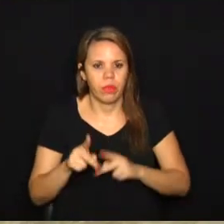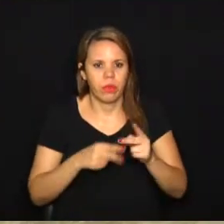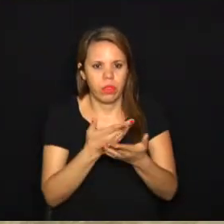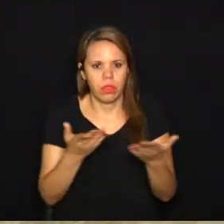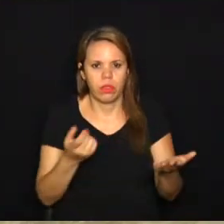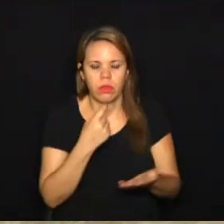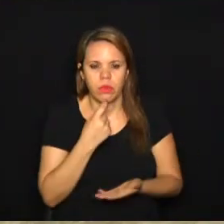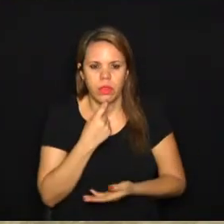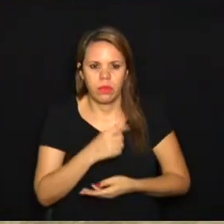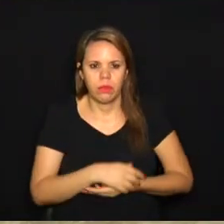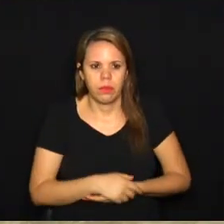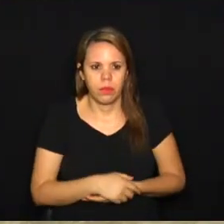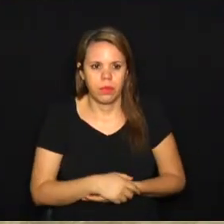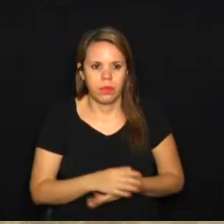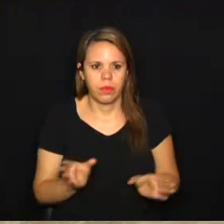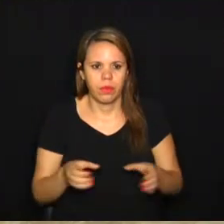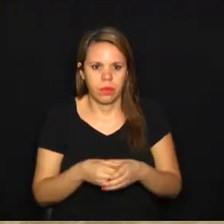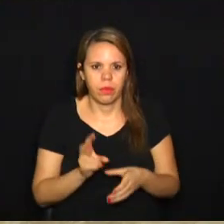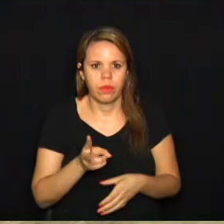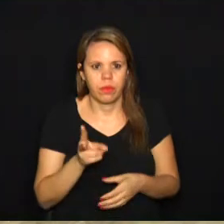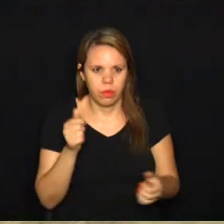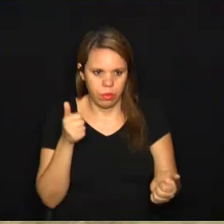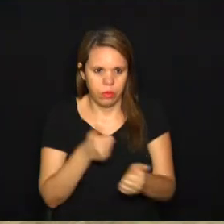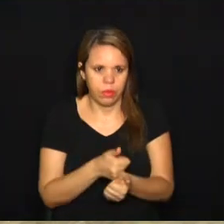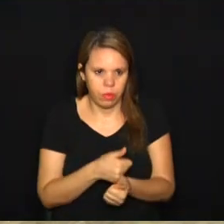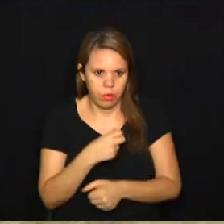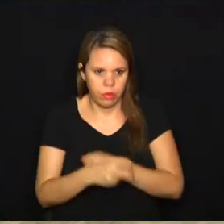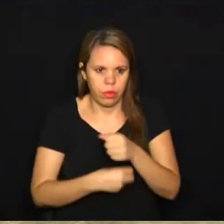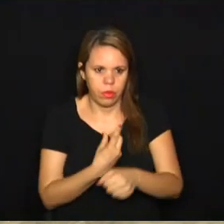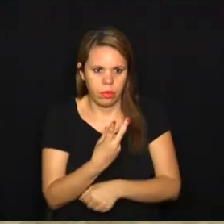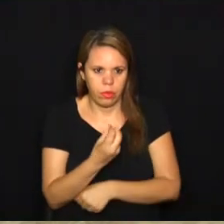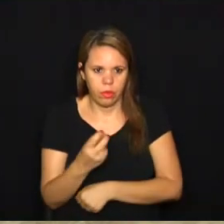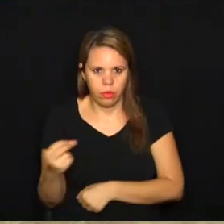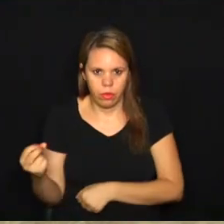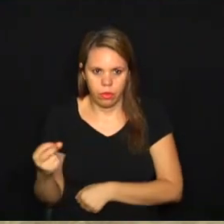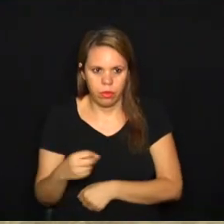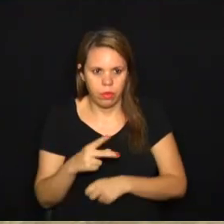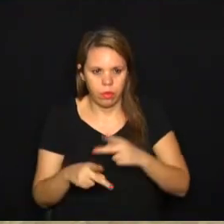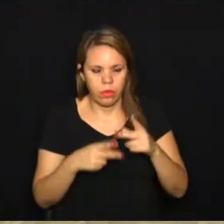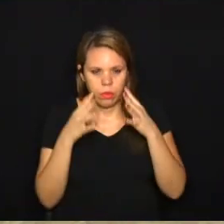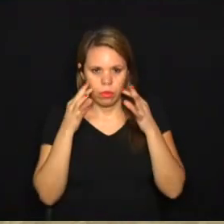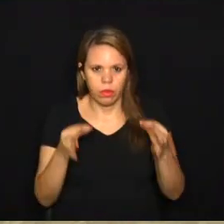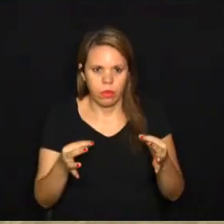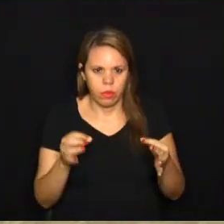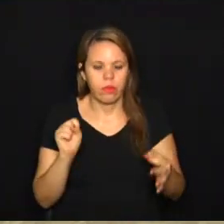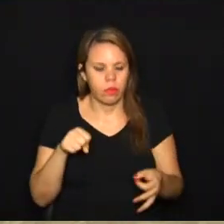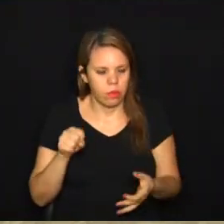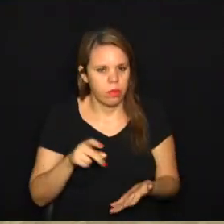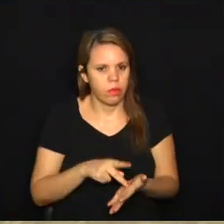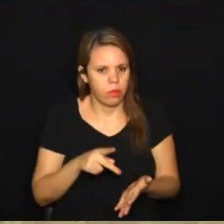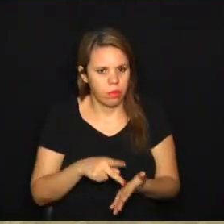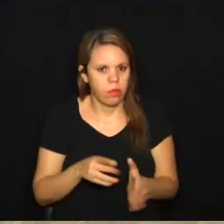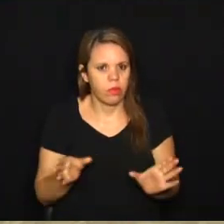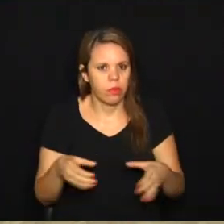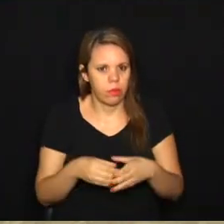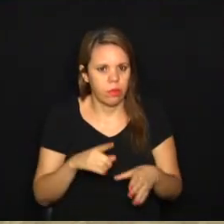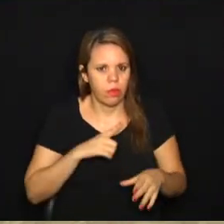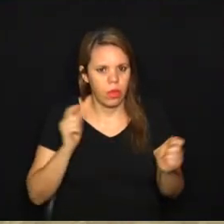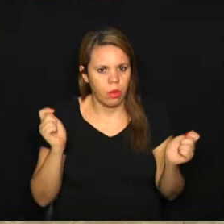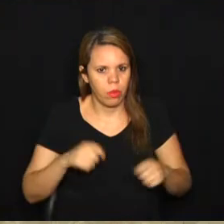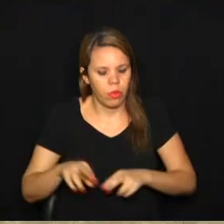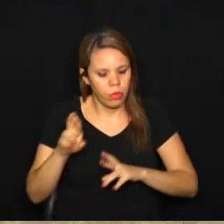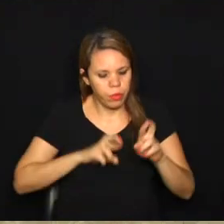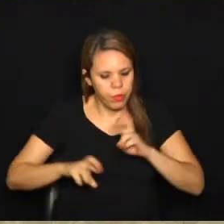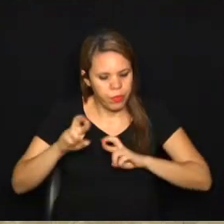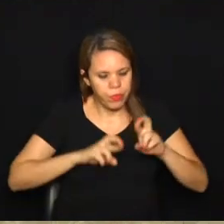de Campinas. A comissão vai continuar acompanhando também, né, em 2020, para a população ficar bem atenta. Exatamente, a comissão ela tem o poder de